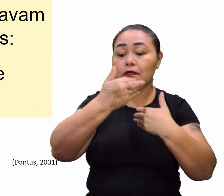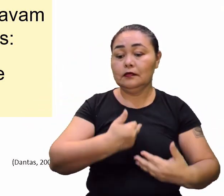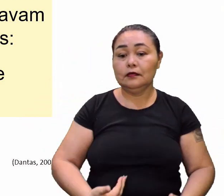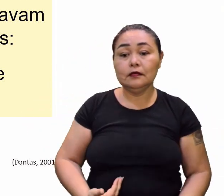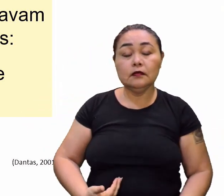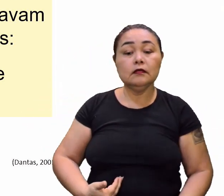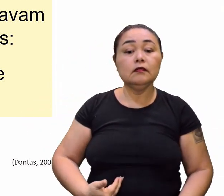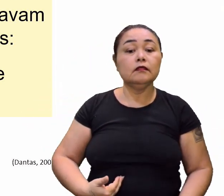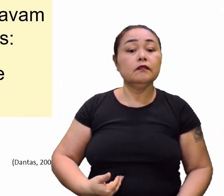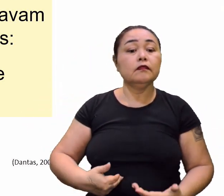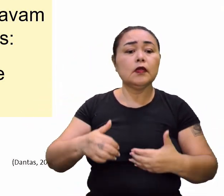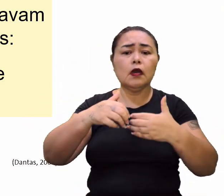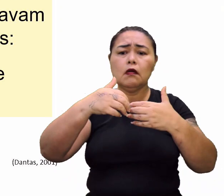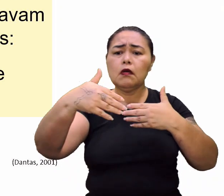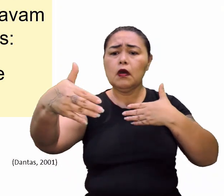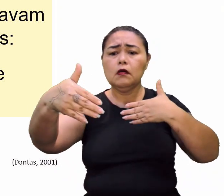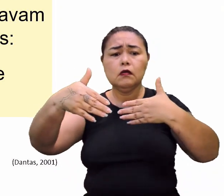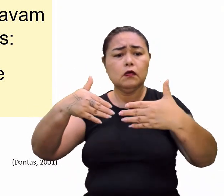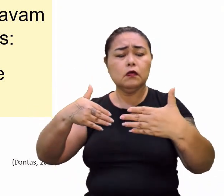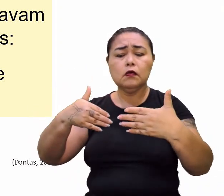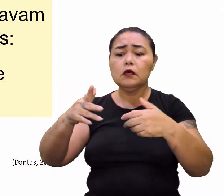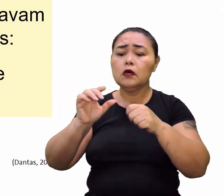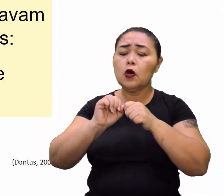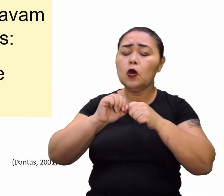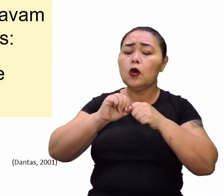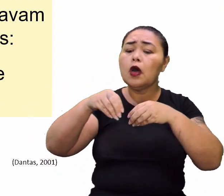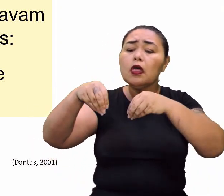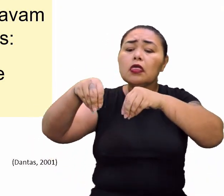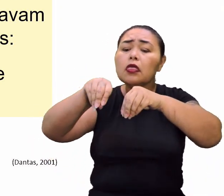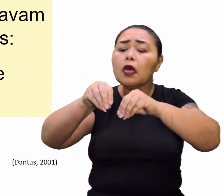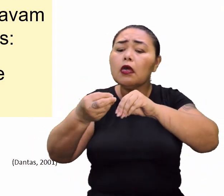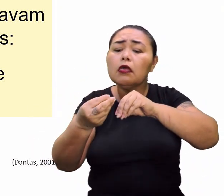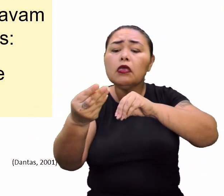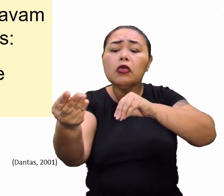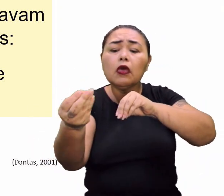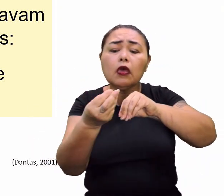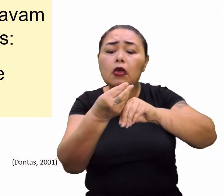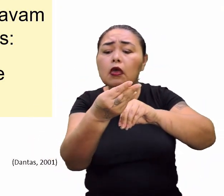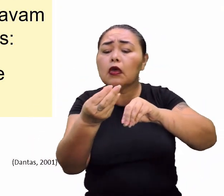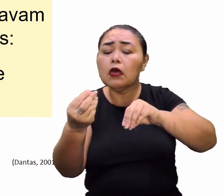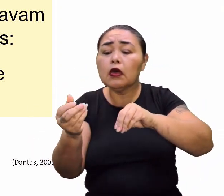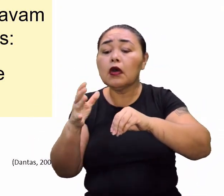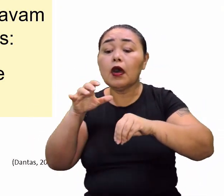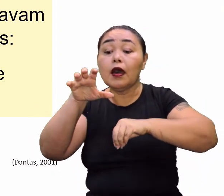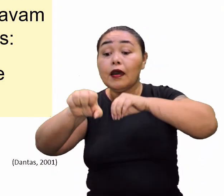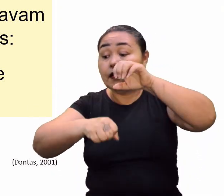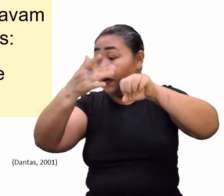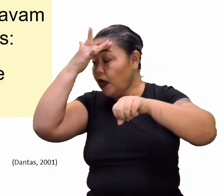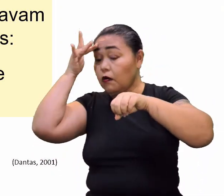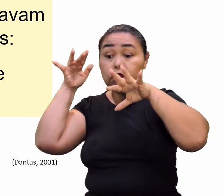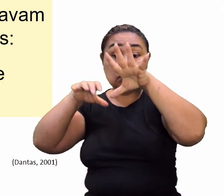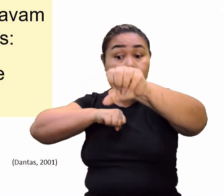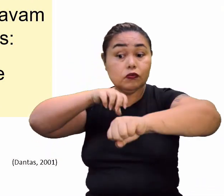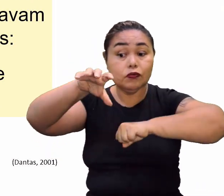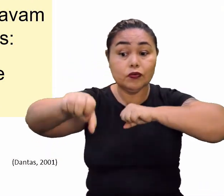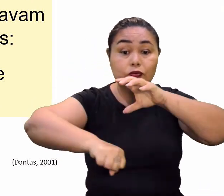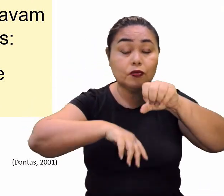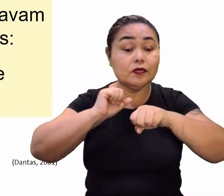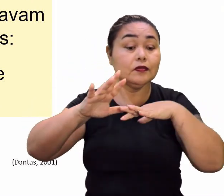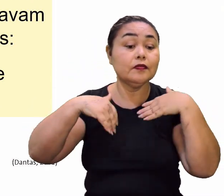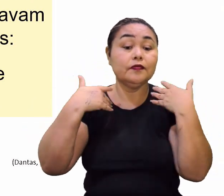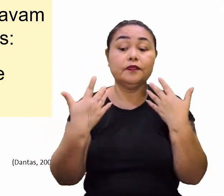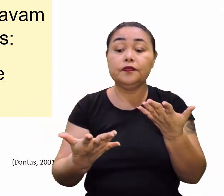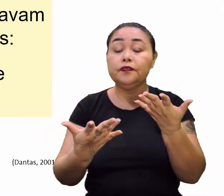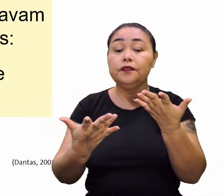distribuição indiscriminada de terras para colonização. Exato.